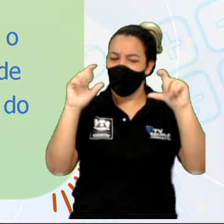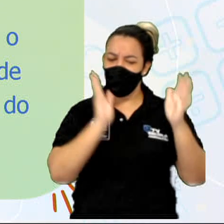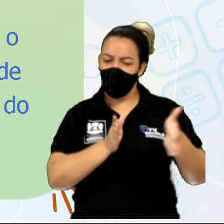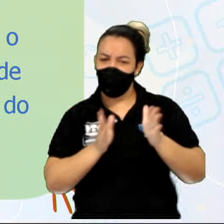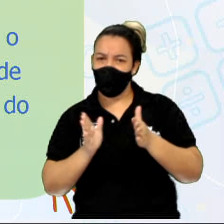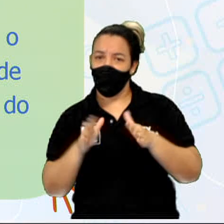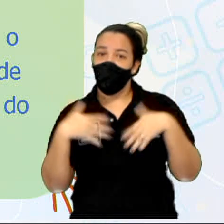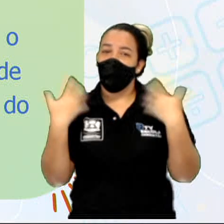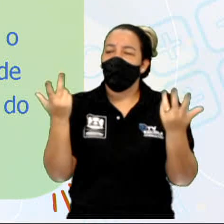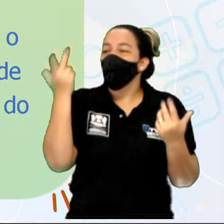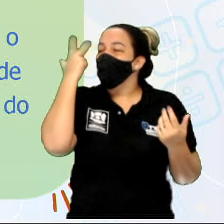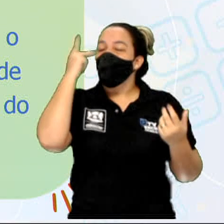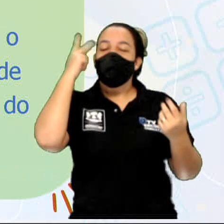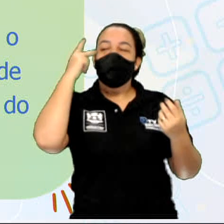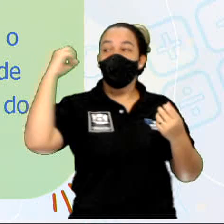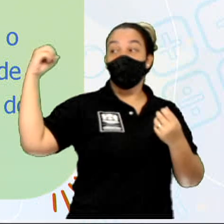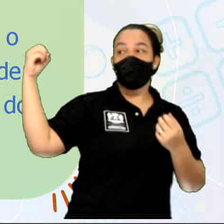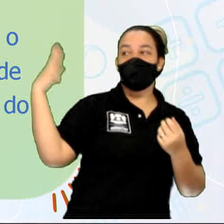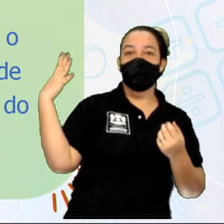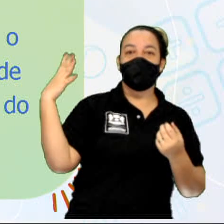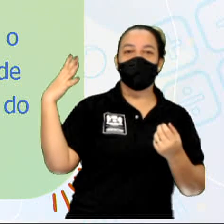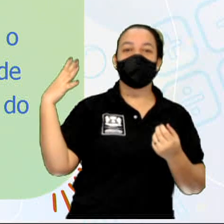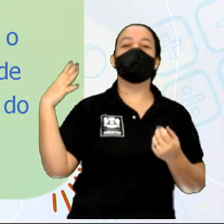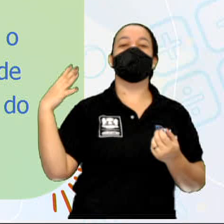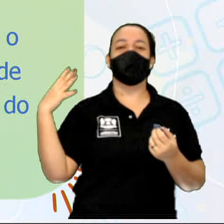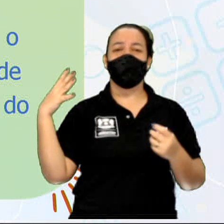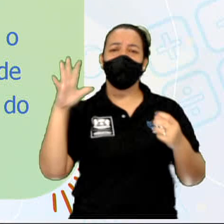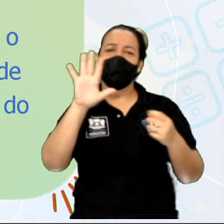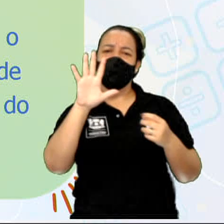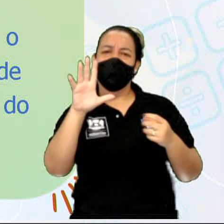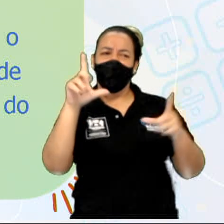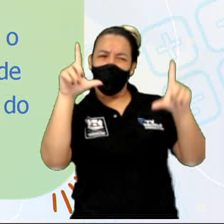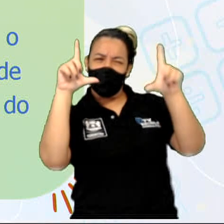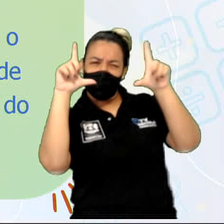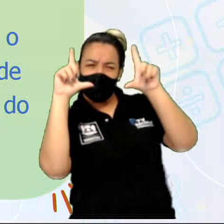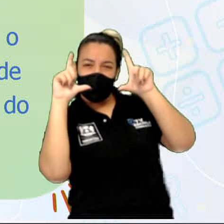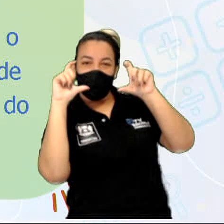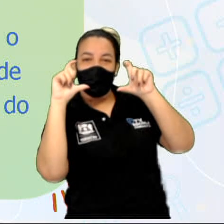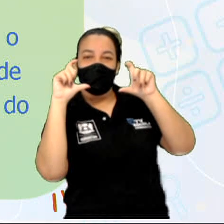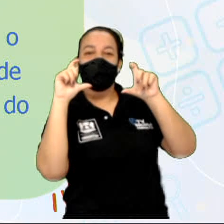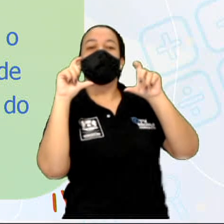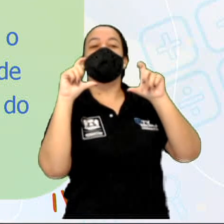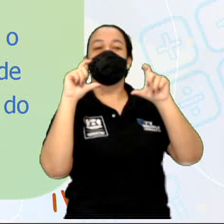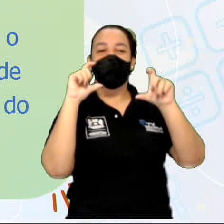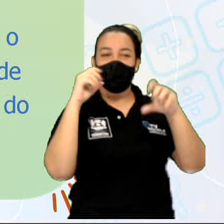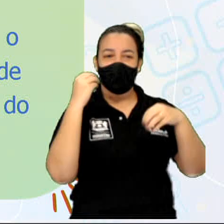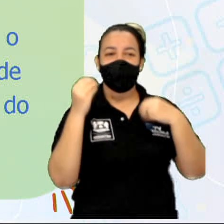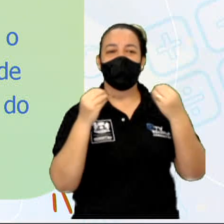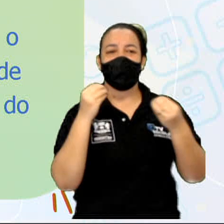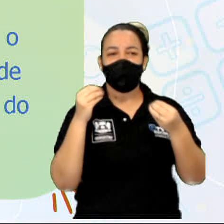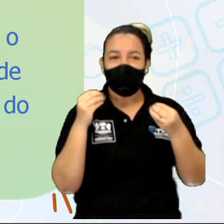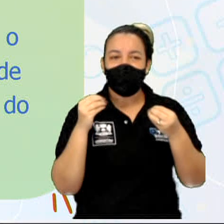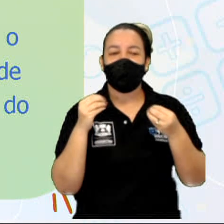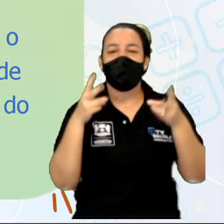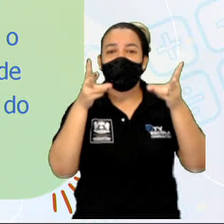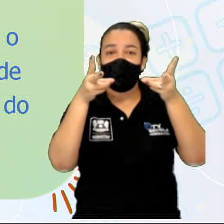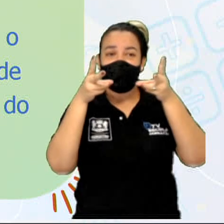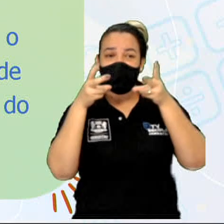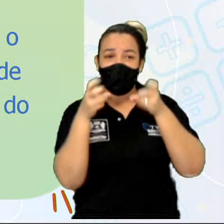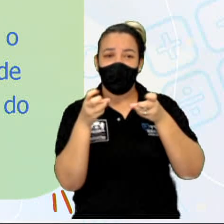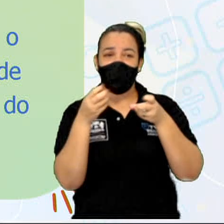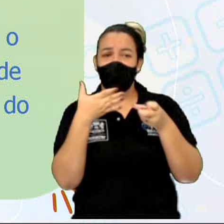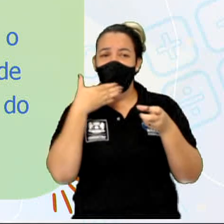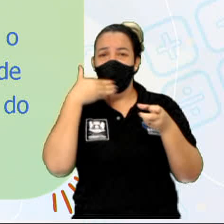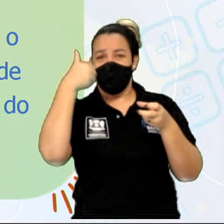ela é espontânea? Qual foi o olhar do fotógrafo? O olhar do fotógrafo é sempre buscar o